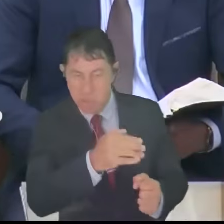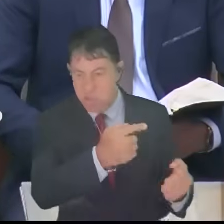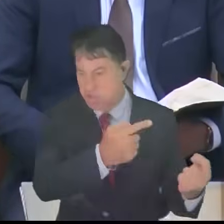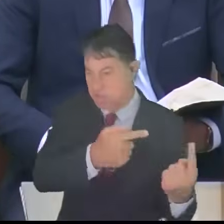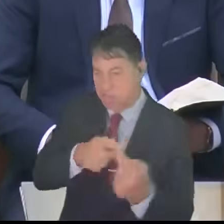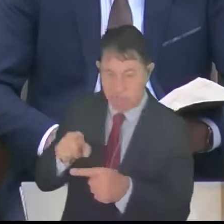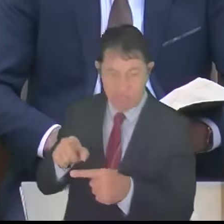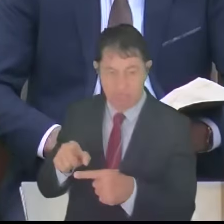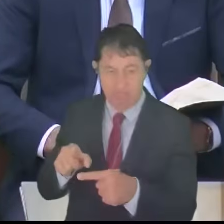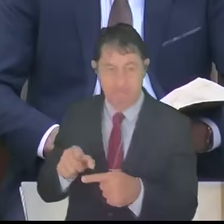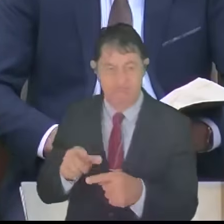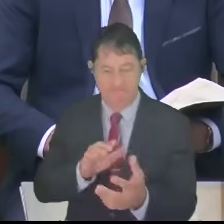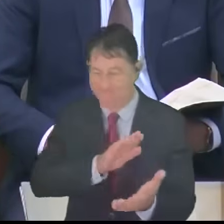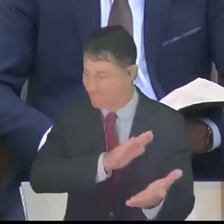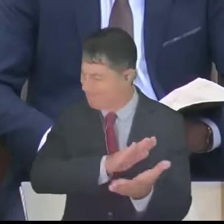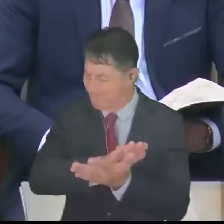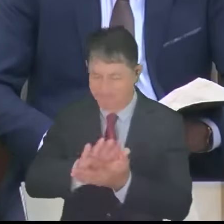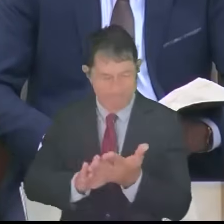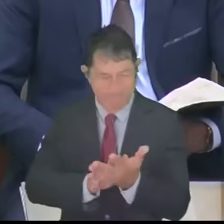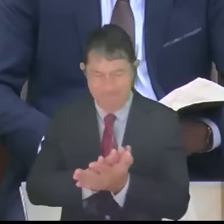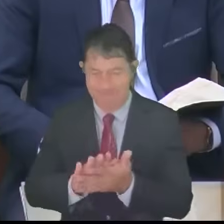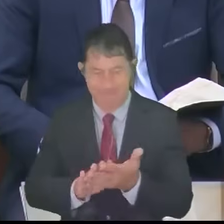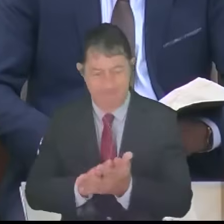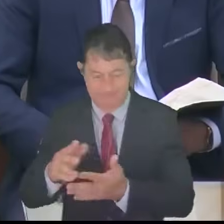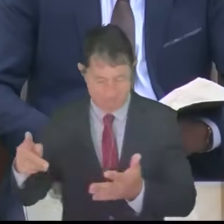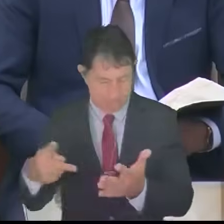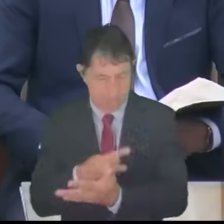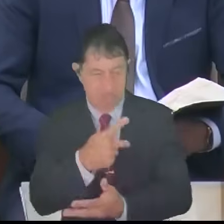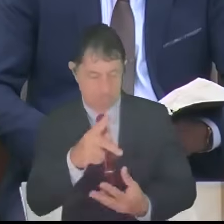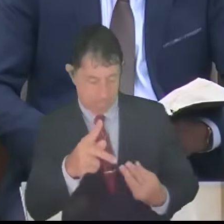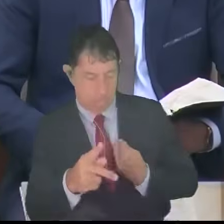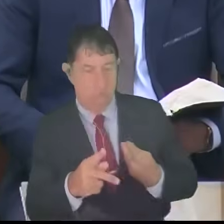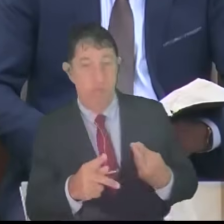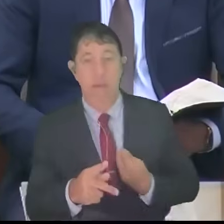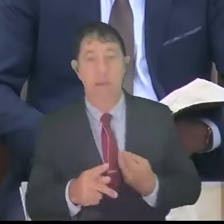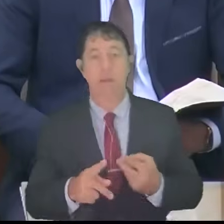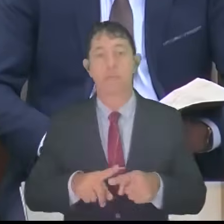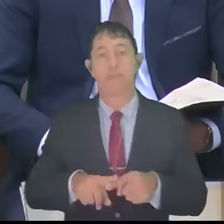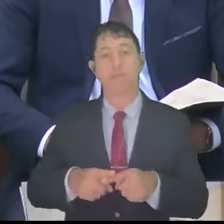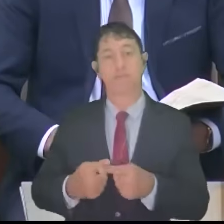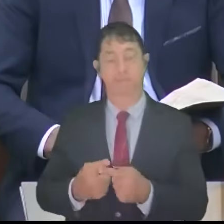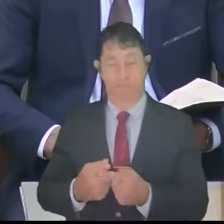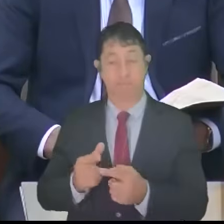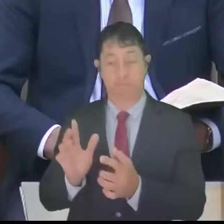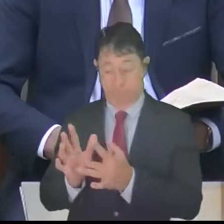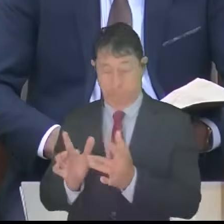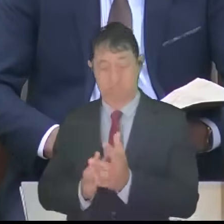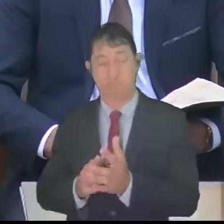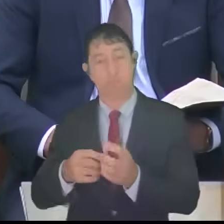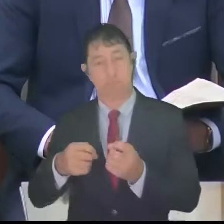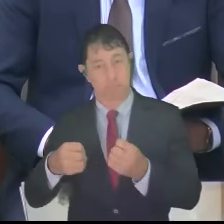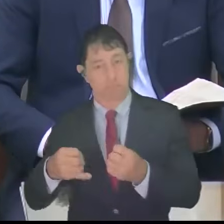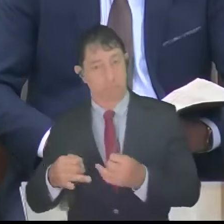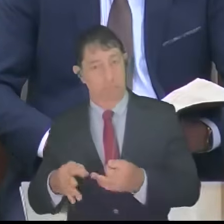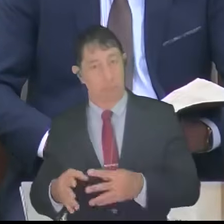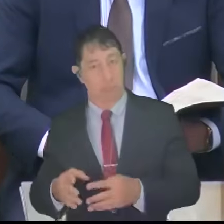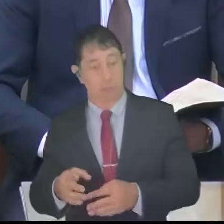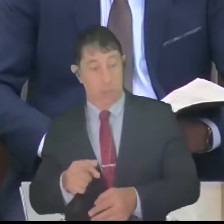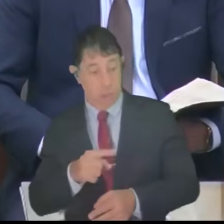algum. Então, irmãos amados, mas ele disse: não vos alegreis, porque se vos sujeitam os